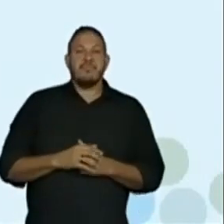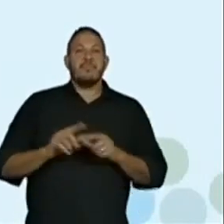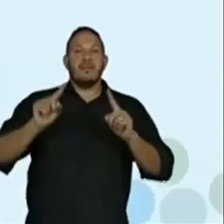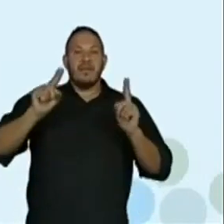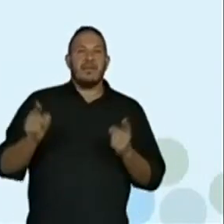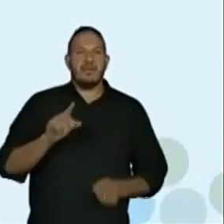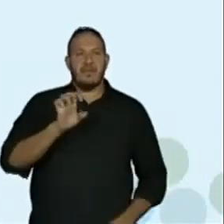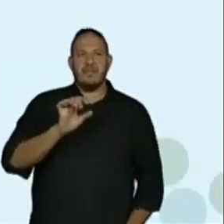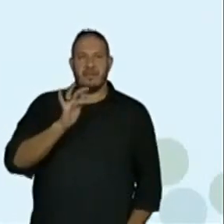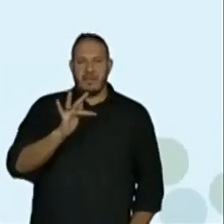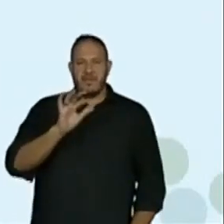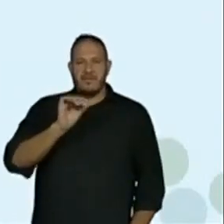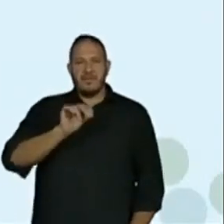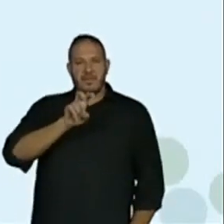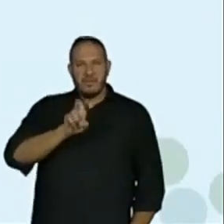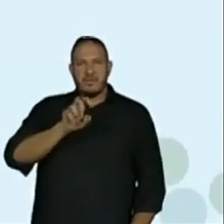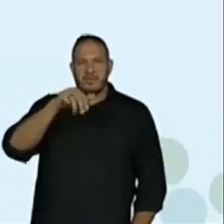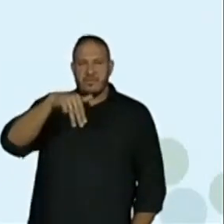é